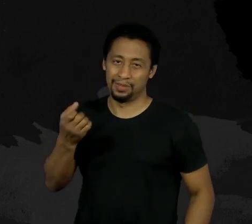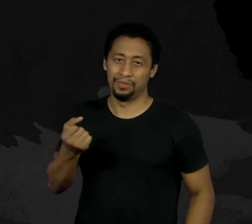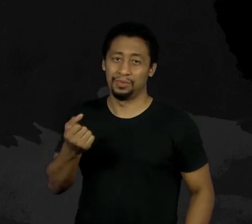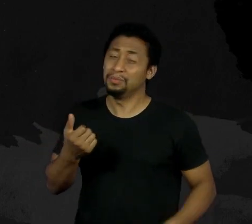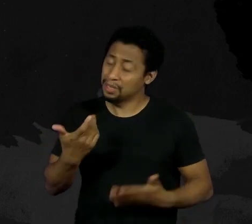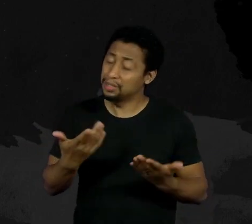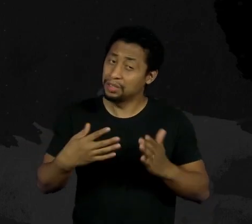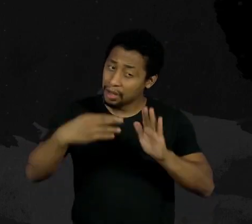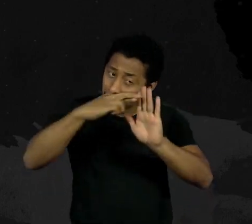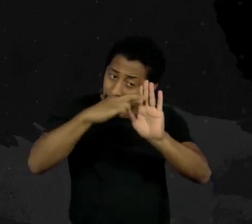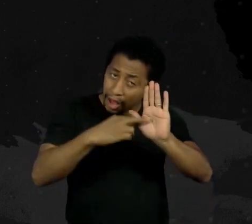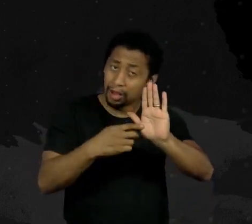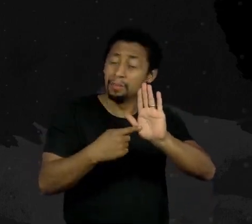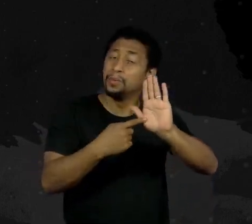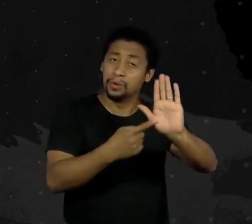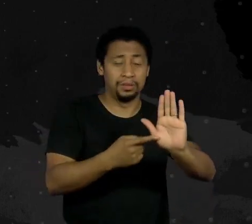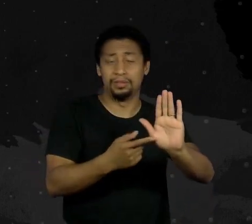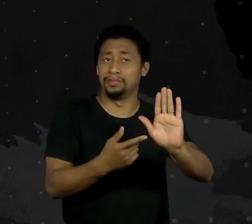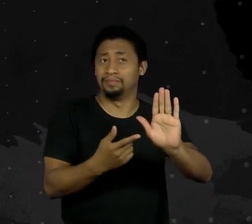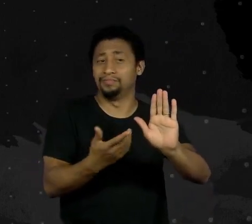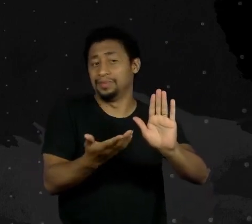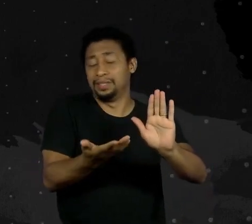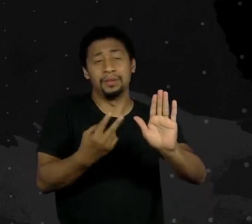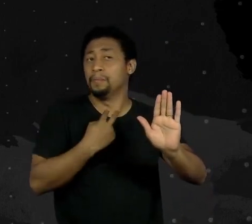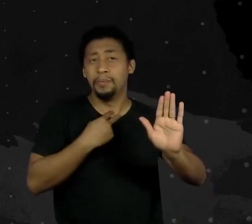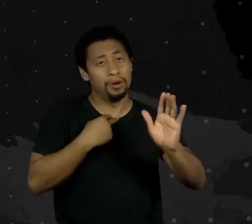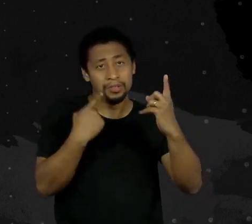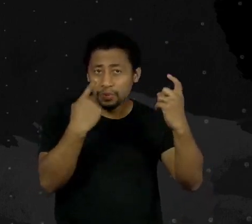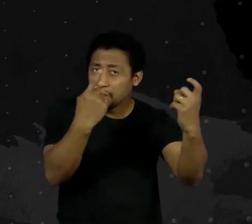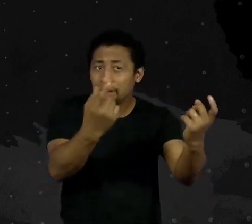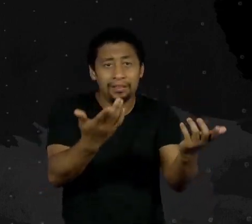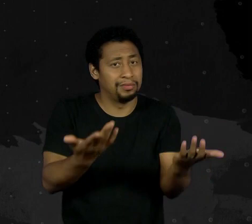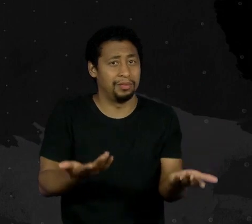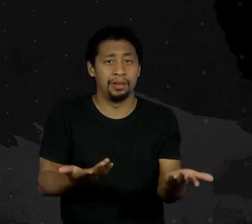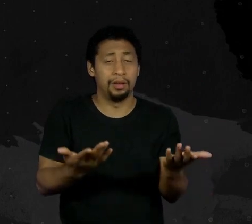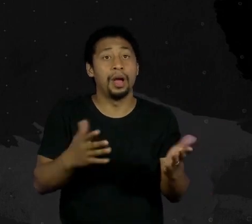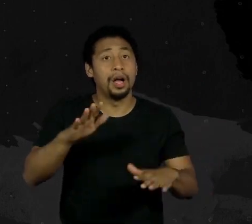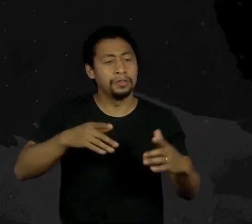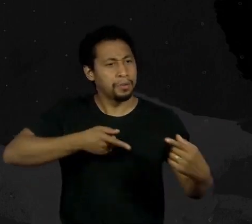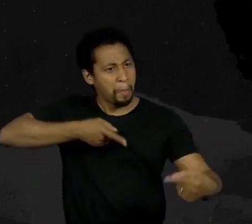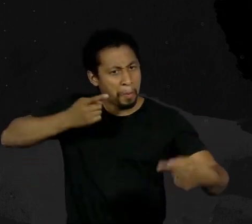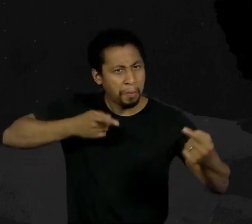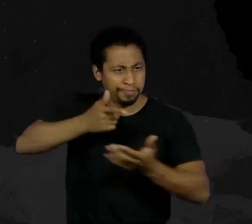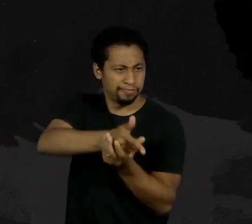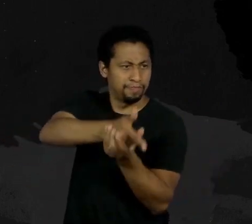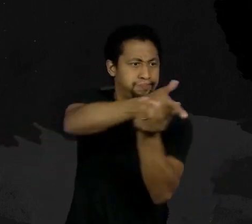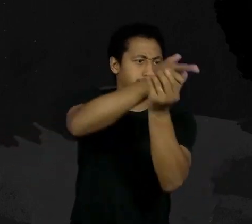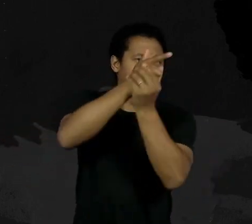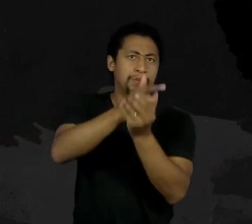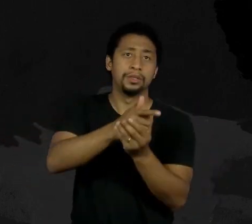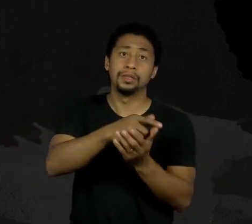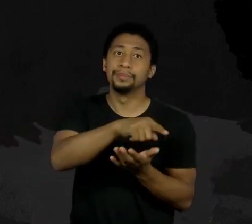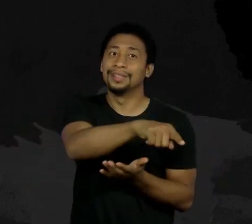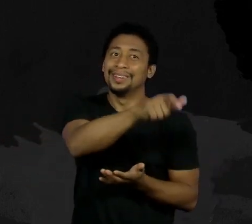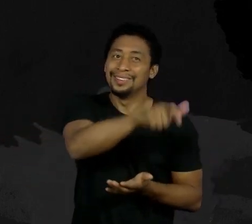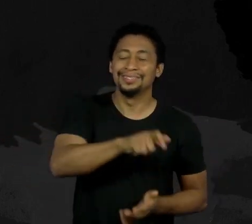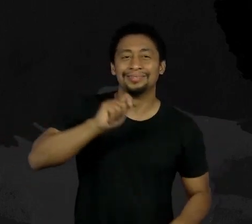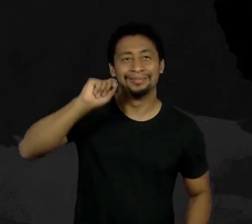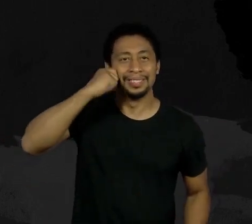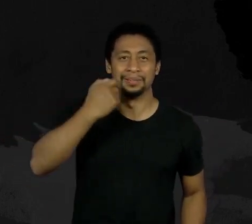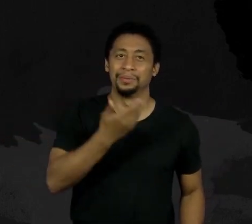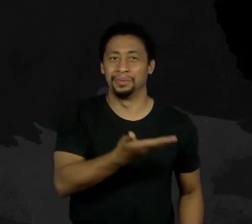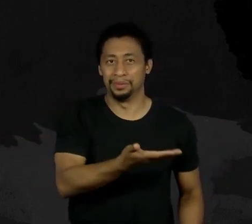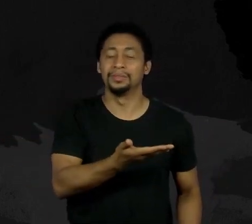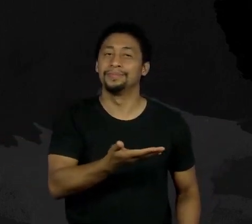polícia. Muitas vezes se utiliza a força letal, ou seja, mata-se uma pessoa numa discussão que não deveria, na verdade, levar a óbito